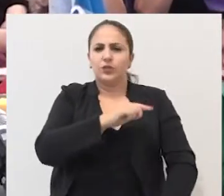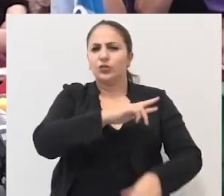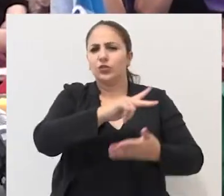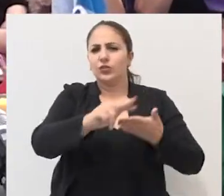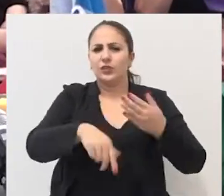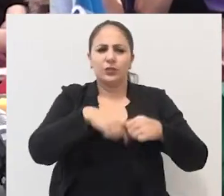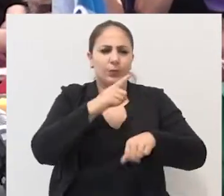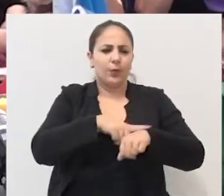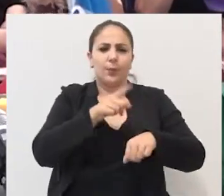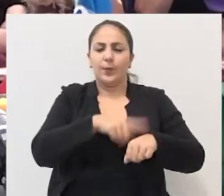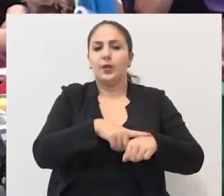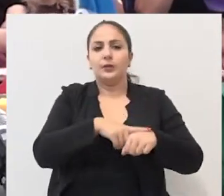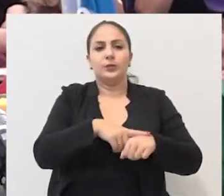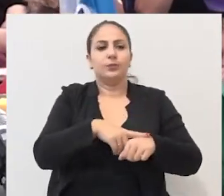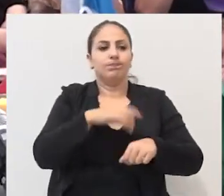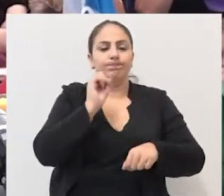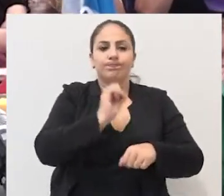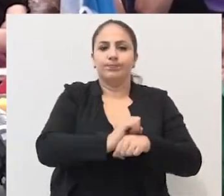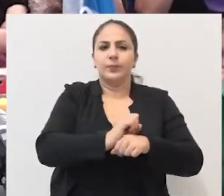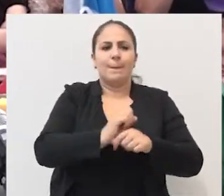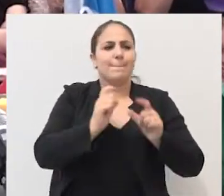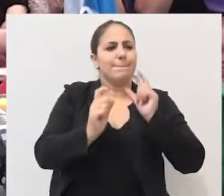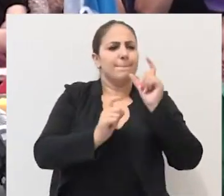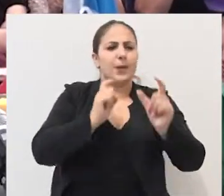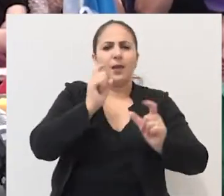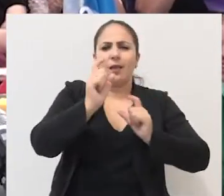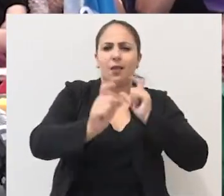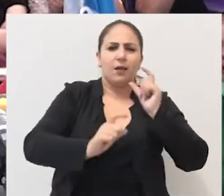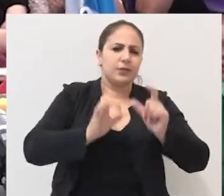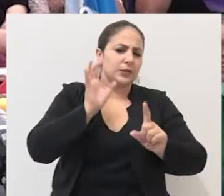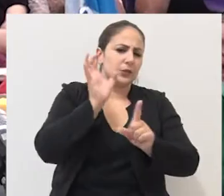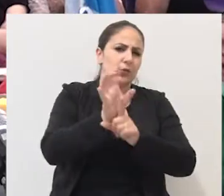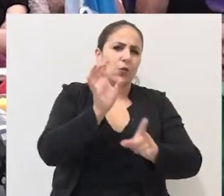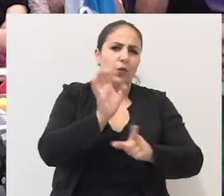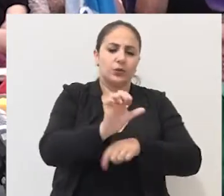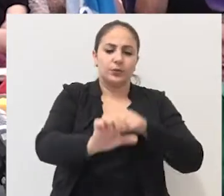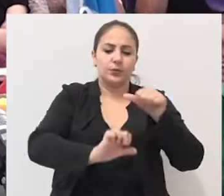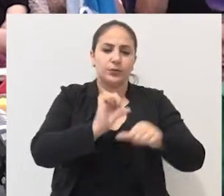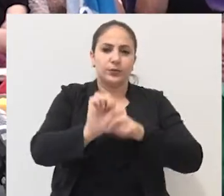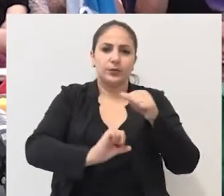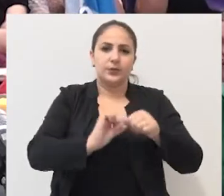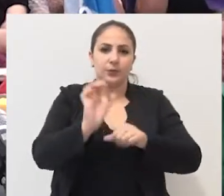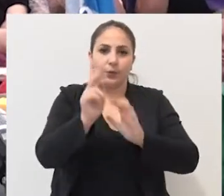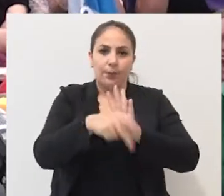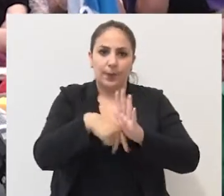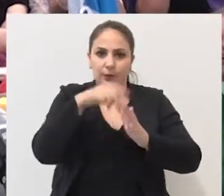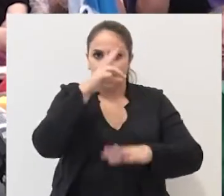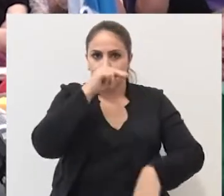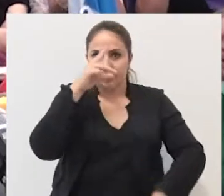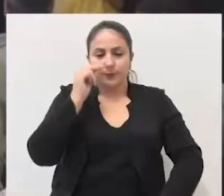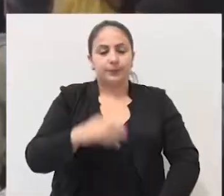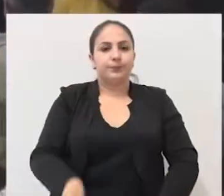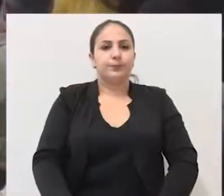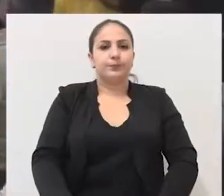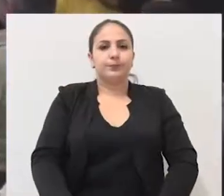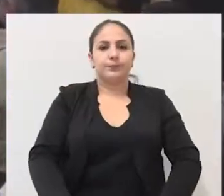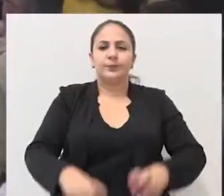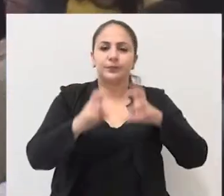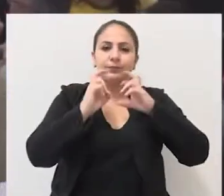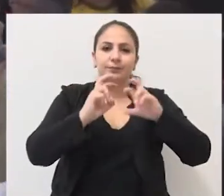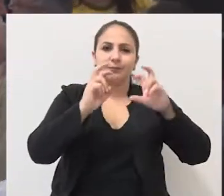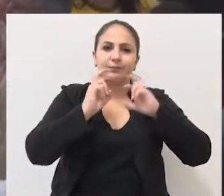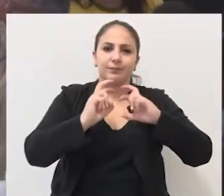vários momentos interromperam a sessão com palavras de ordem contra a alteração no plano municipal.